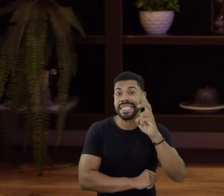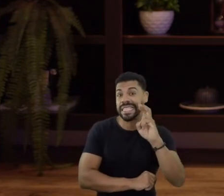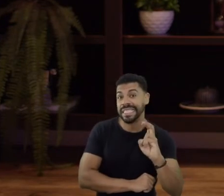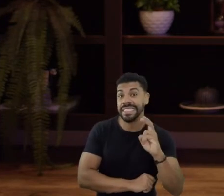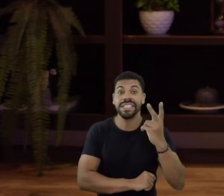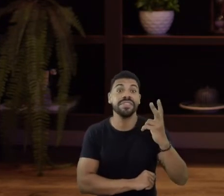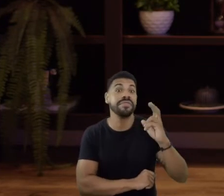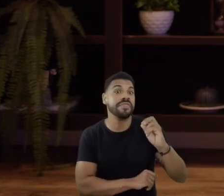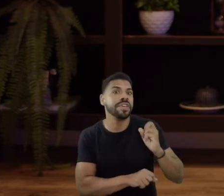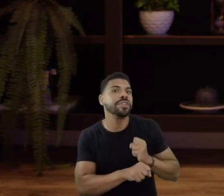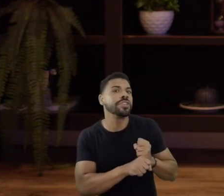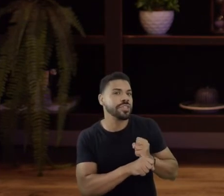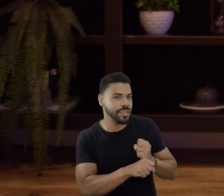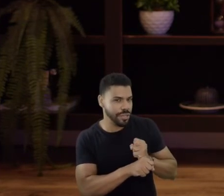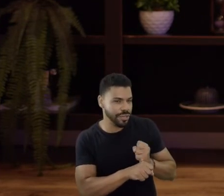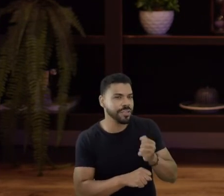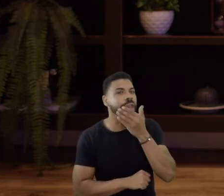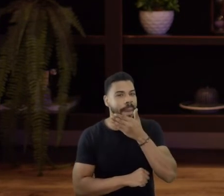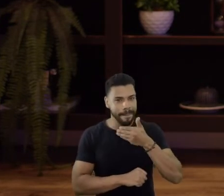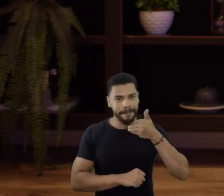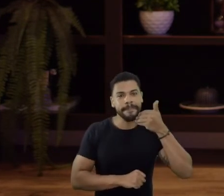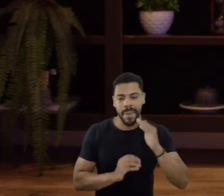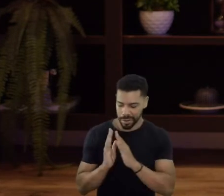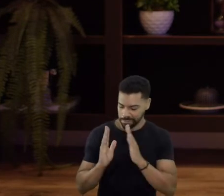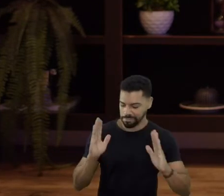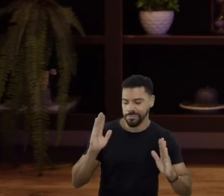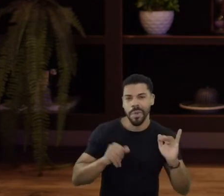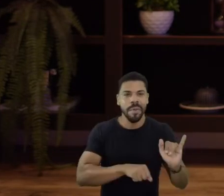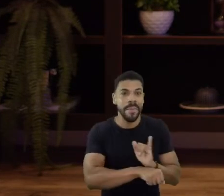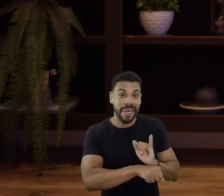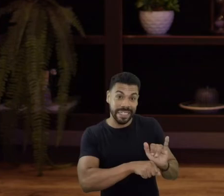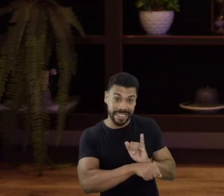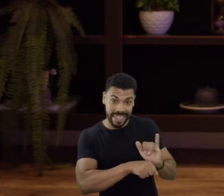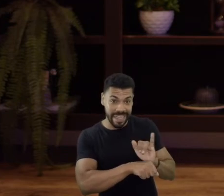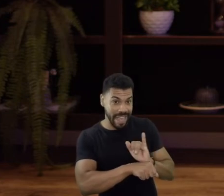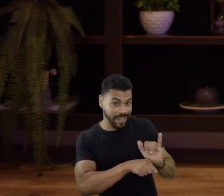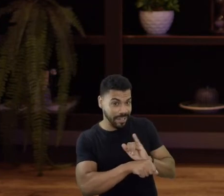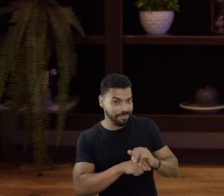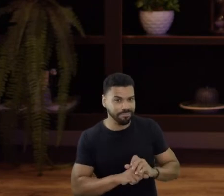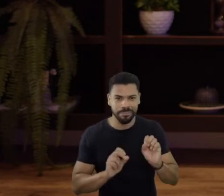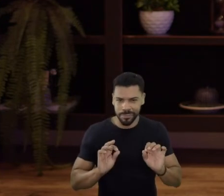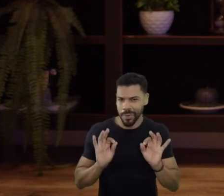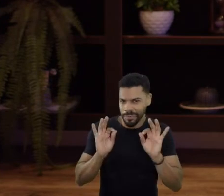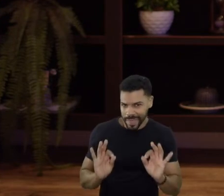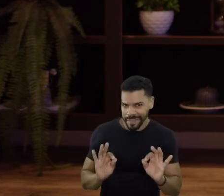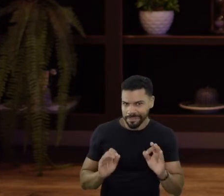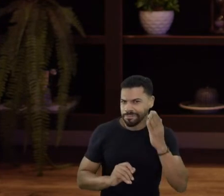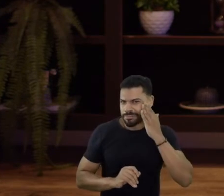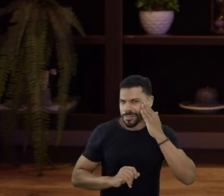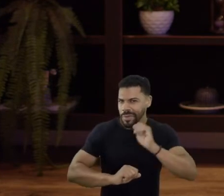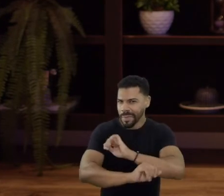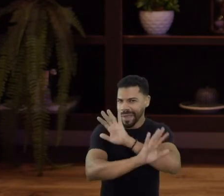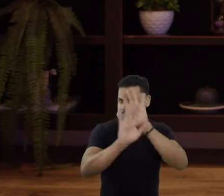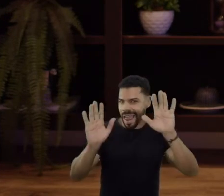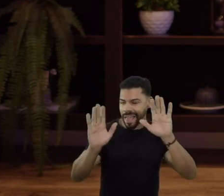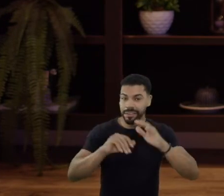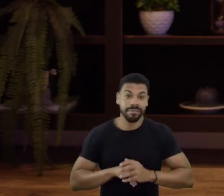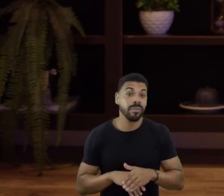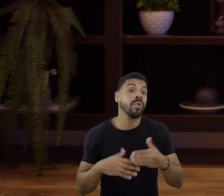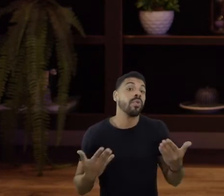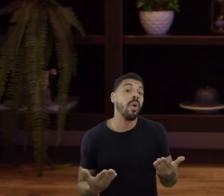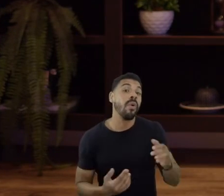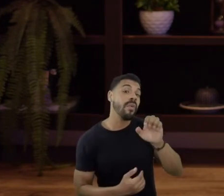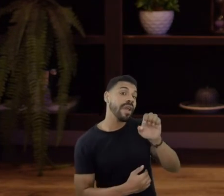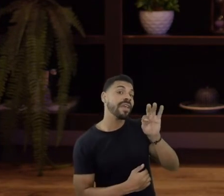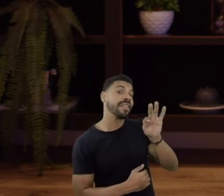20 anos que é onde ele vai ter o melhor prazo de maturação para sua estratégia de investimento em longo prazo perfeito Ficou claro para você